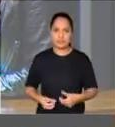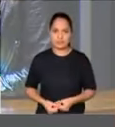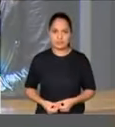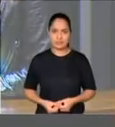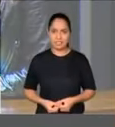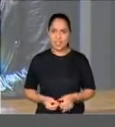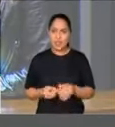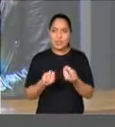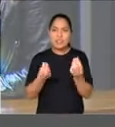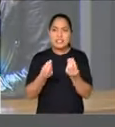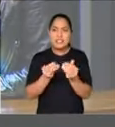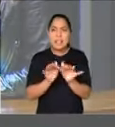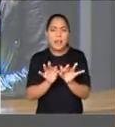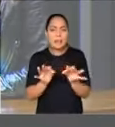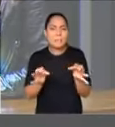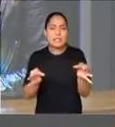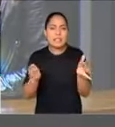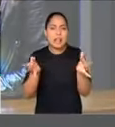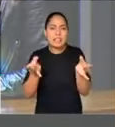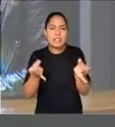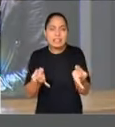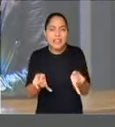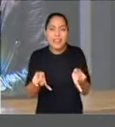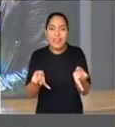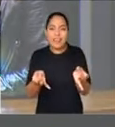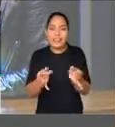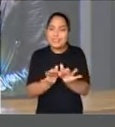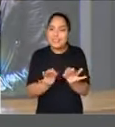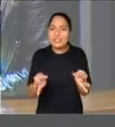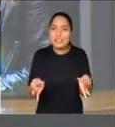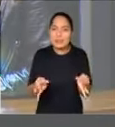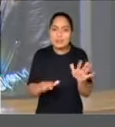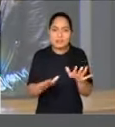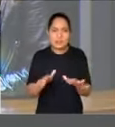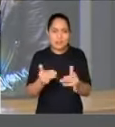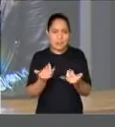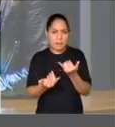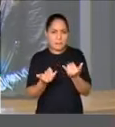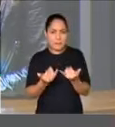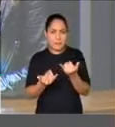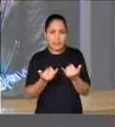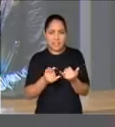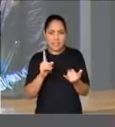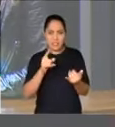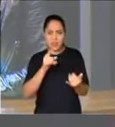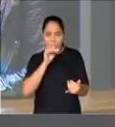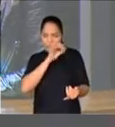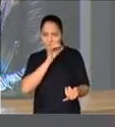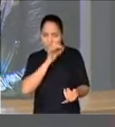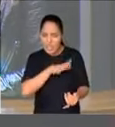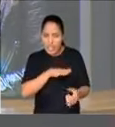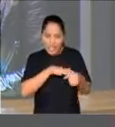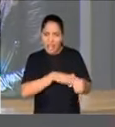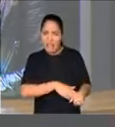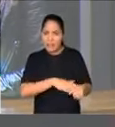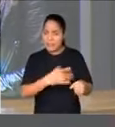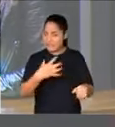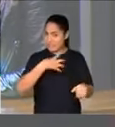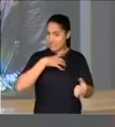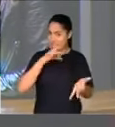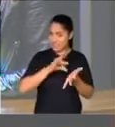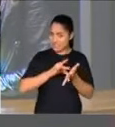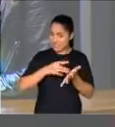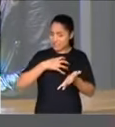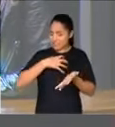São coisas pequenas, simples, que parecem inofensivas, mas que causam profundo constrangimento à